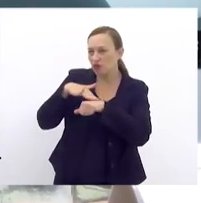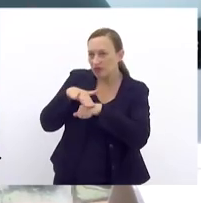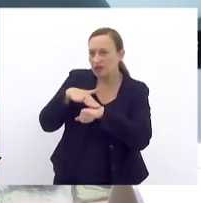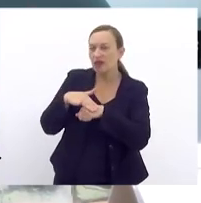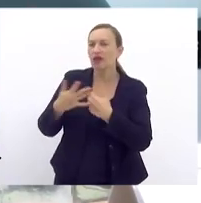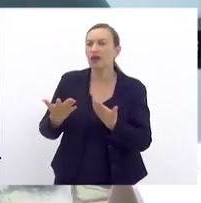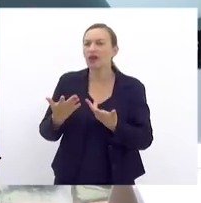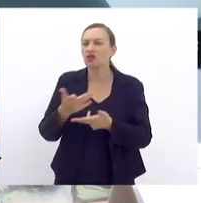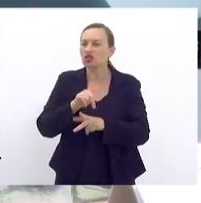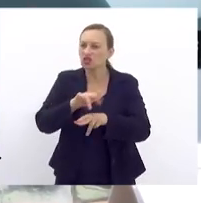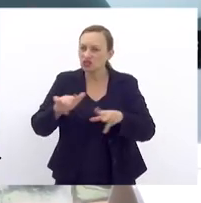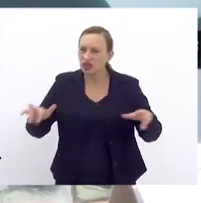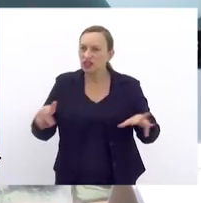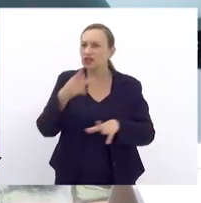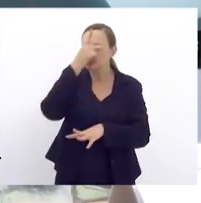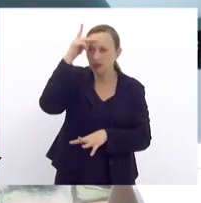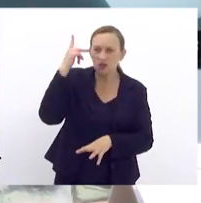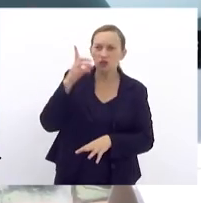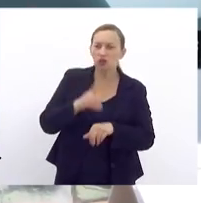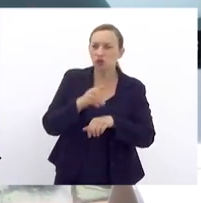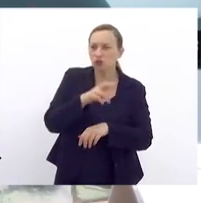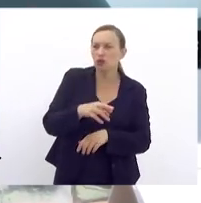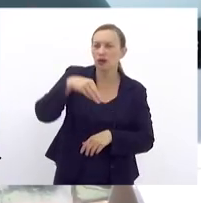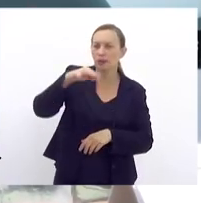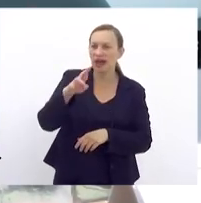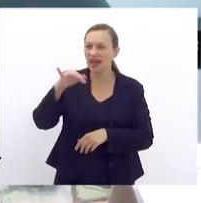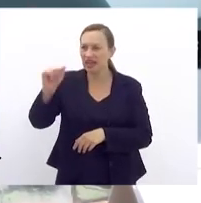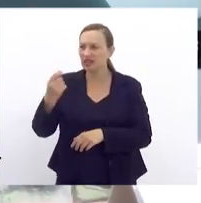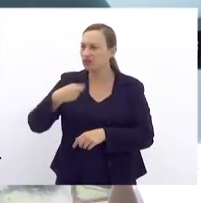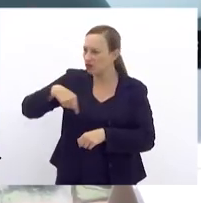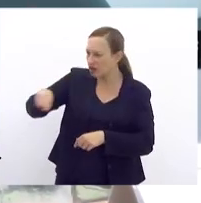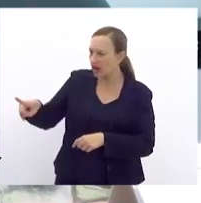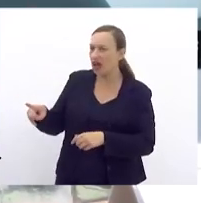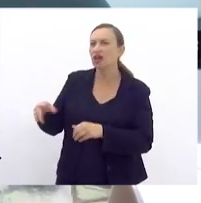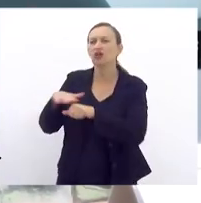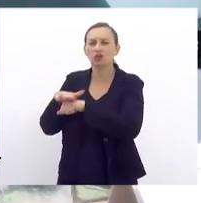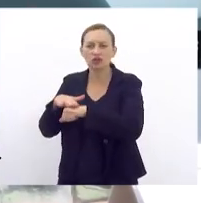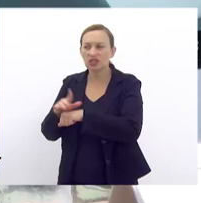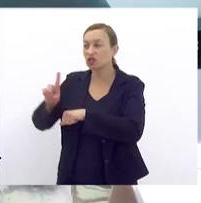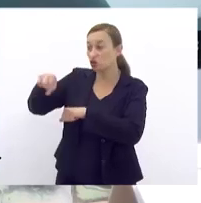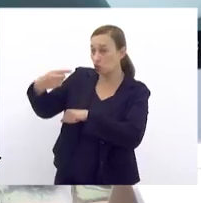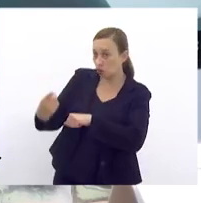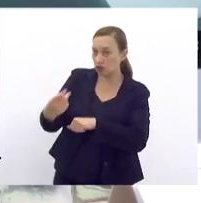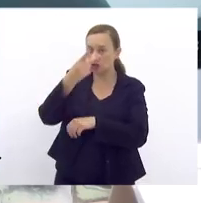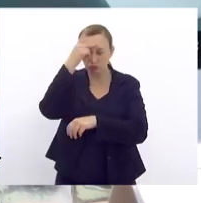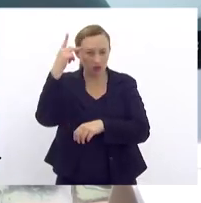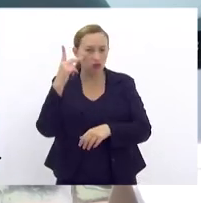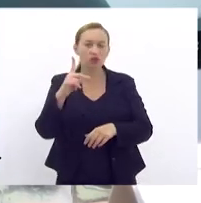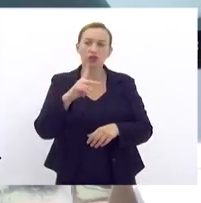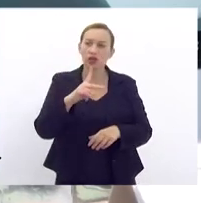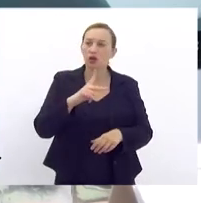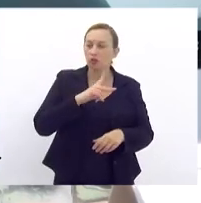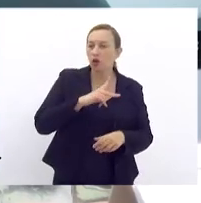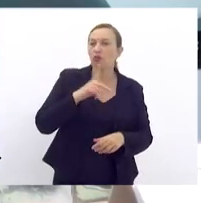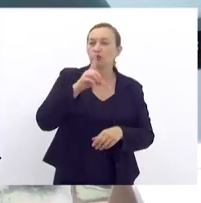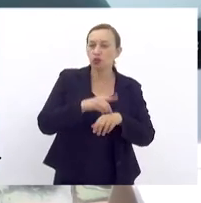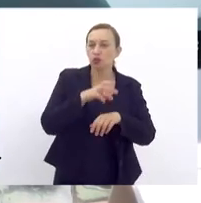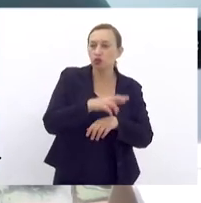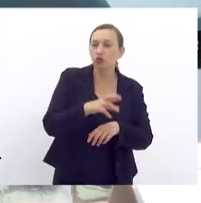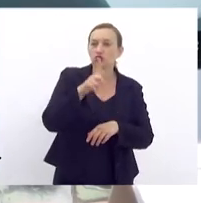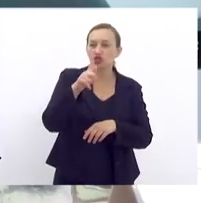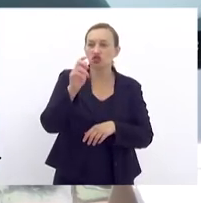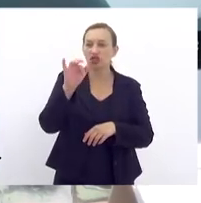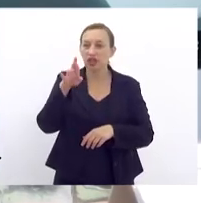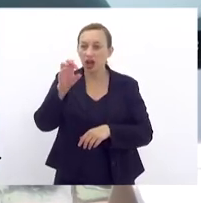diversas pessoas Dra Marina que foi nos procurar lá nós conversamos muito entre outras né o próprio Dr Geraldo que é um especialista nisso